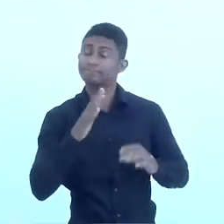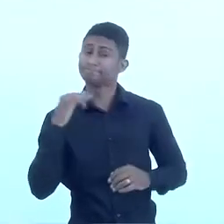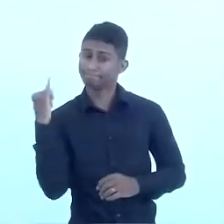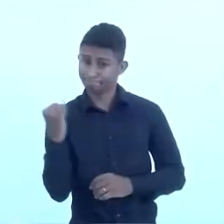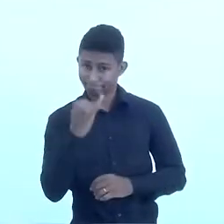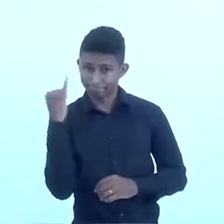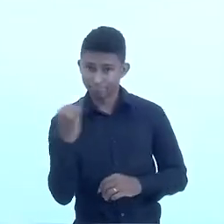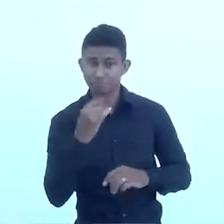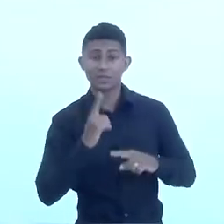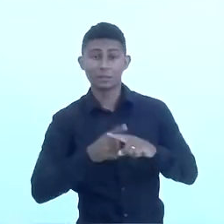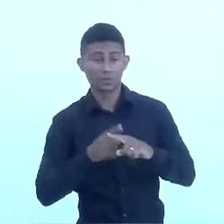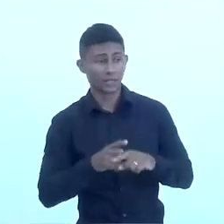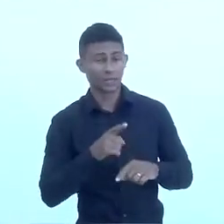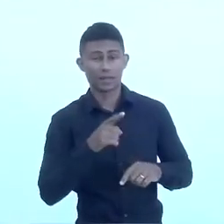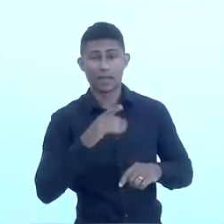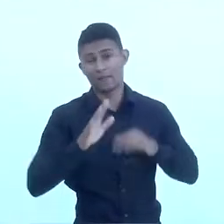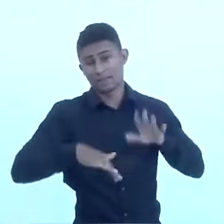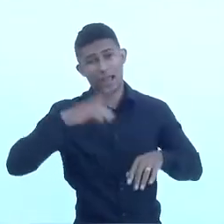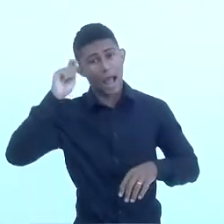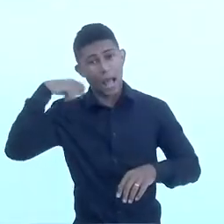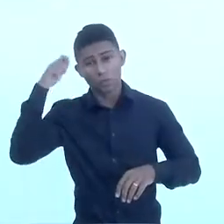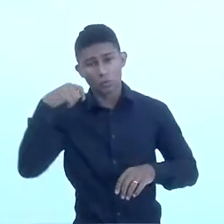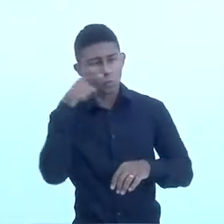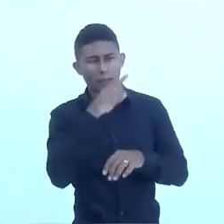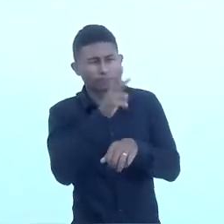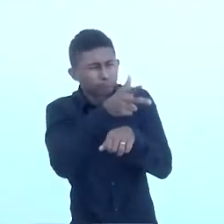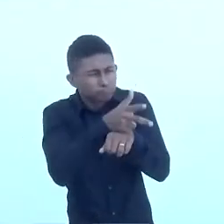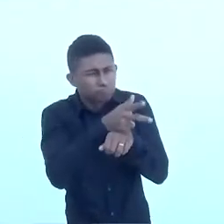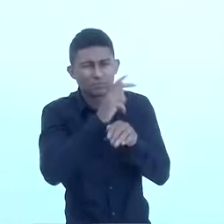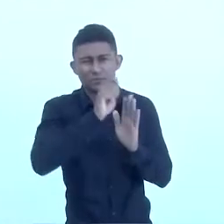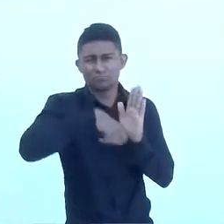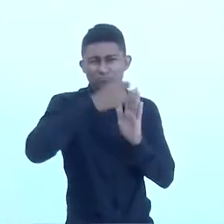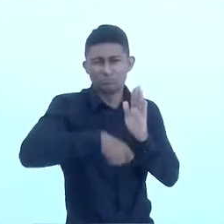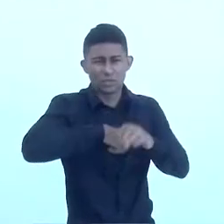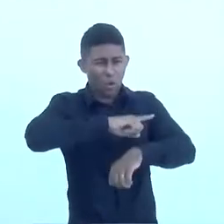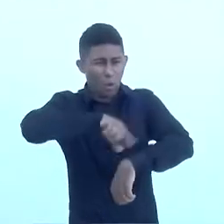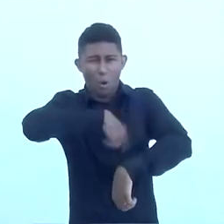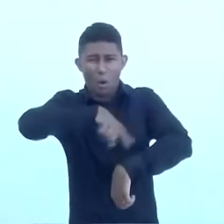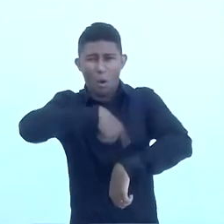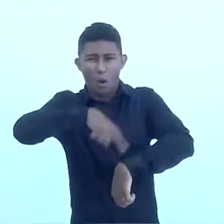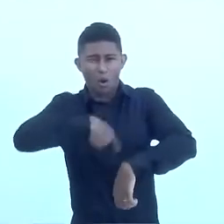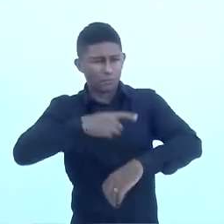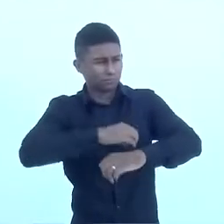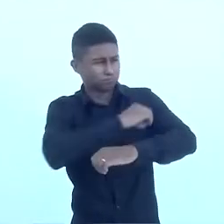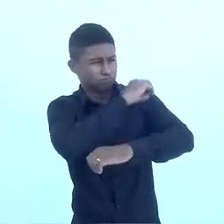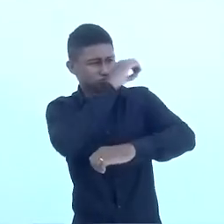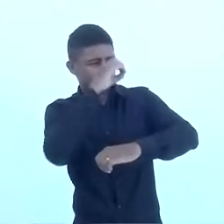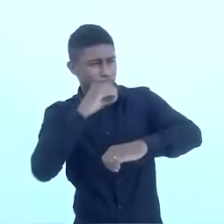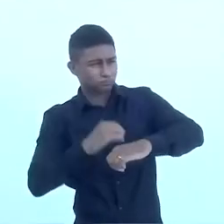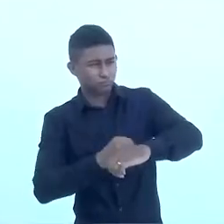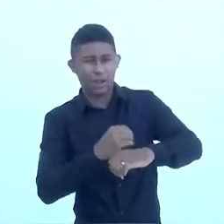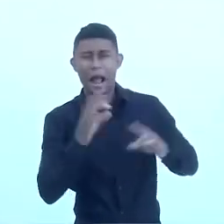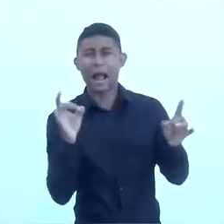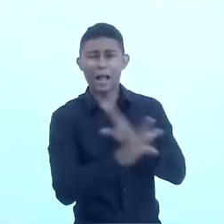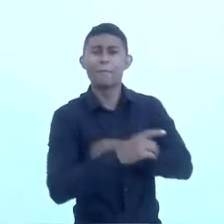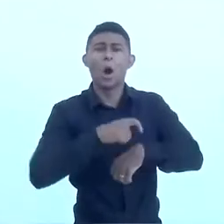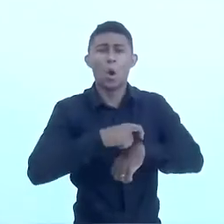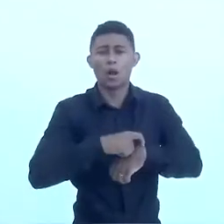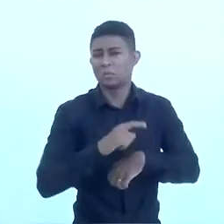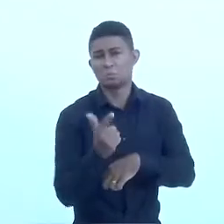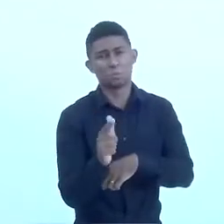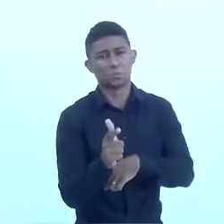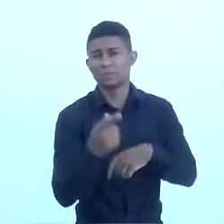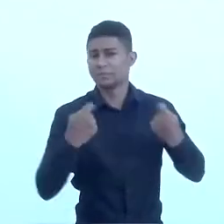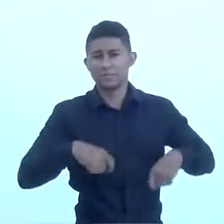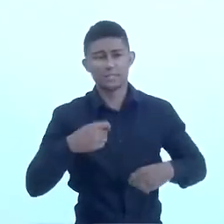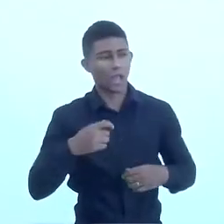importante uma alimentação bacana quando você está num set de filmagem que não tem hora para entrar e não tem hora para sair? Quanto é importante